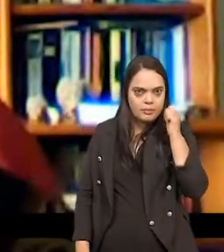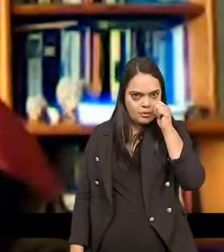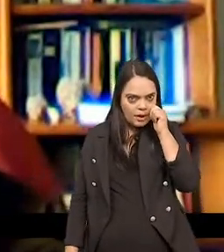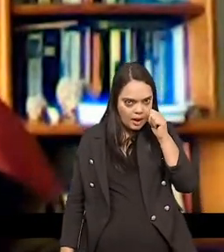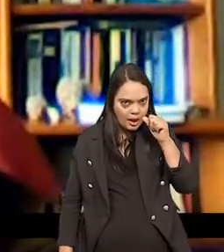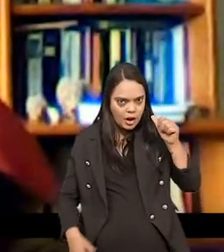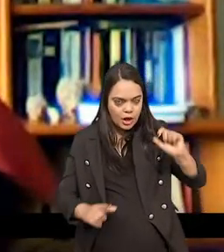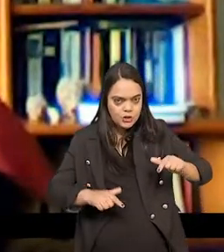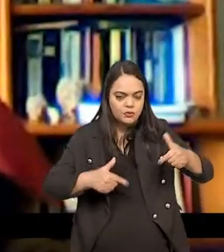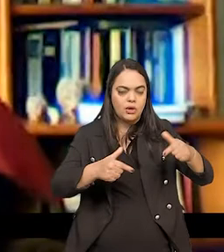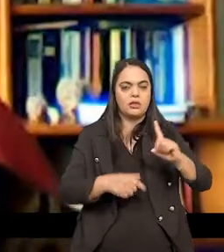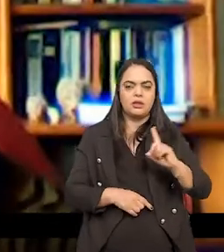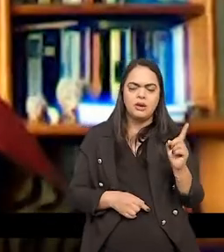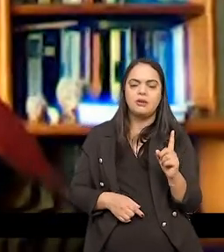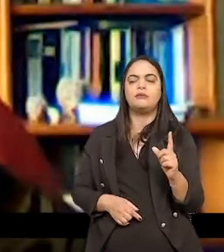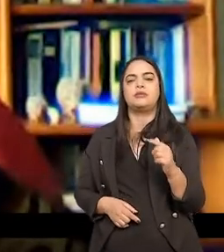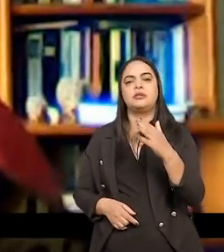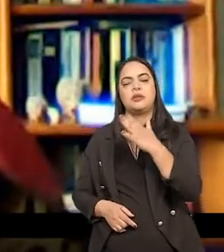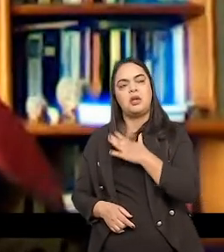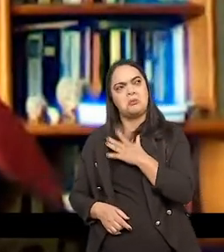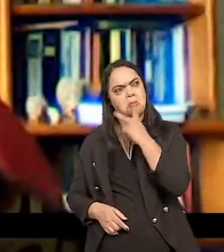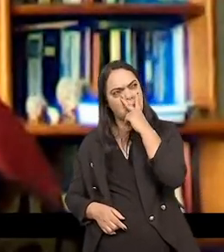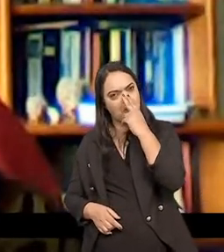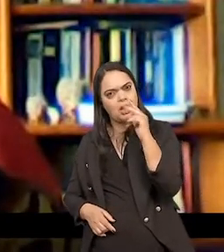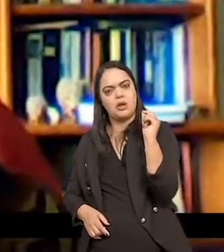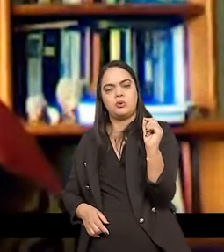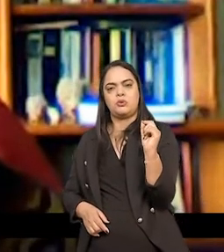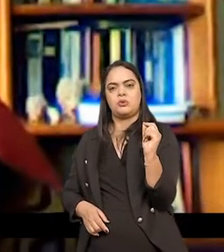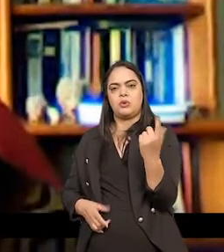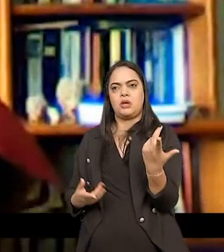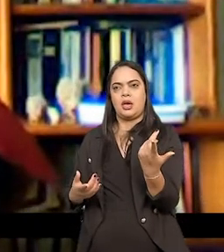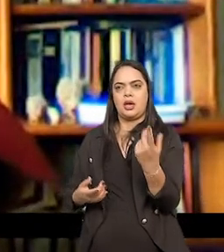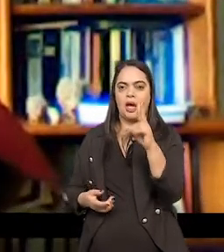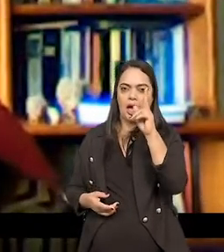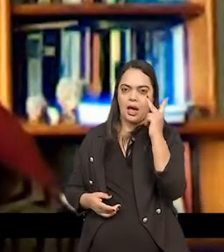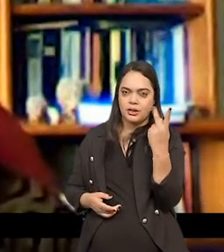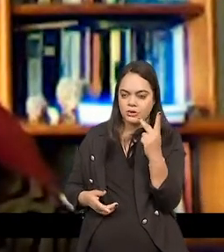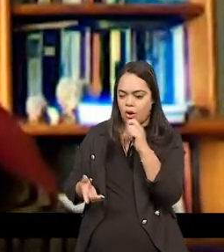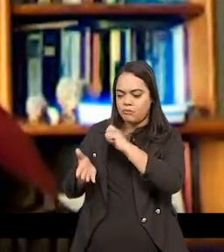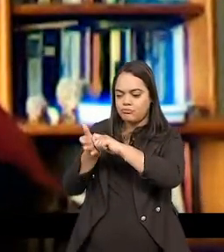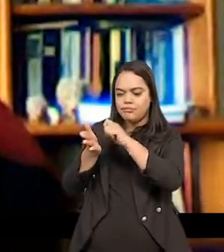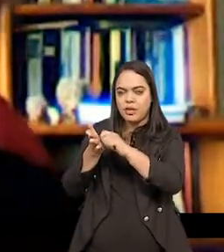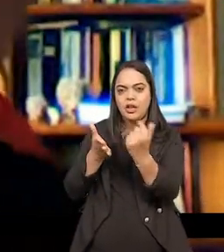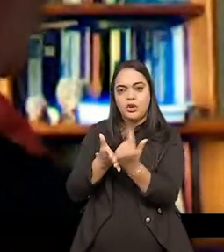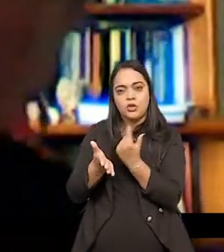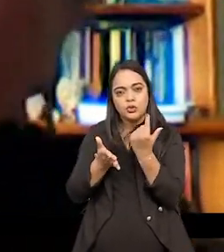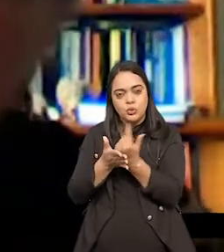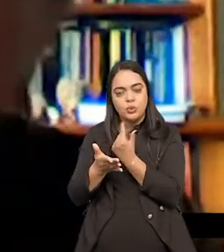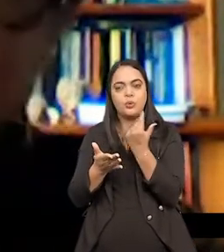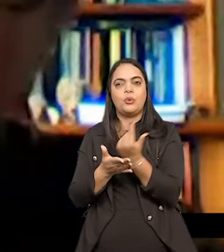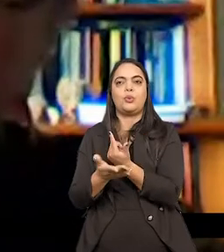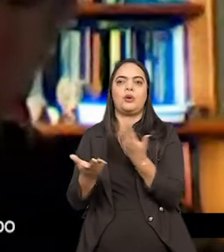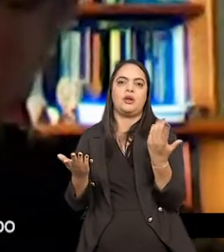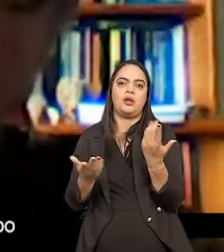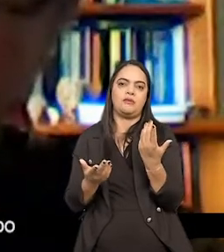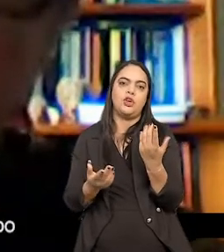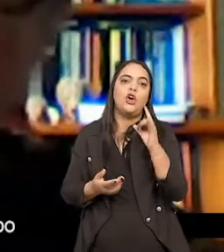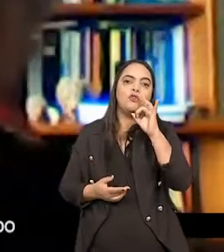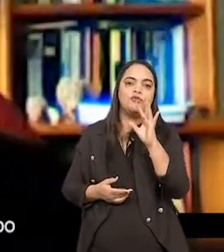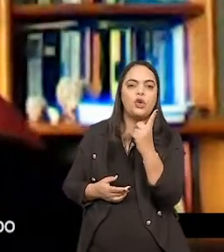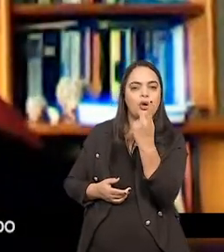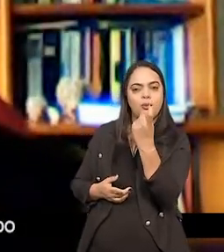por um historiador, uma historiadora, no caso de mulheres, ela jamais vai ficar somente na personagem biografada, não